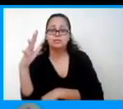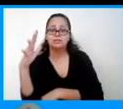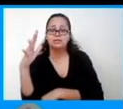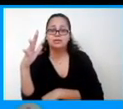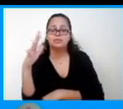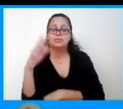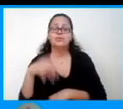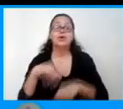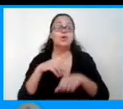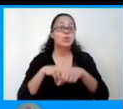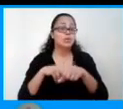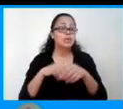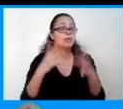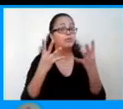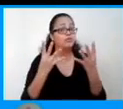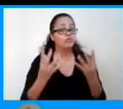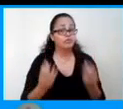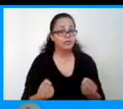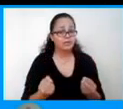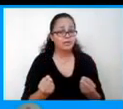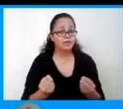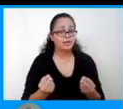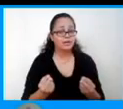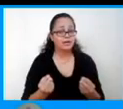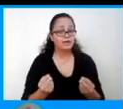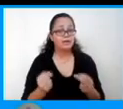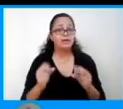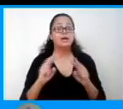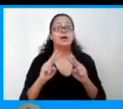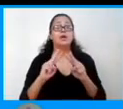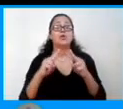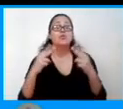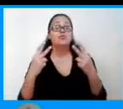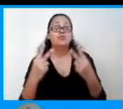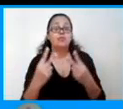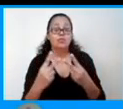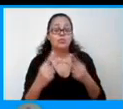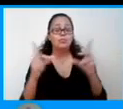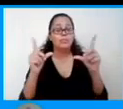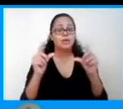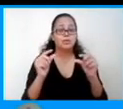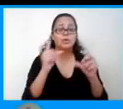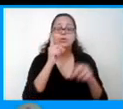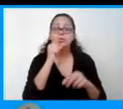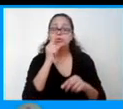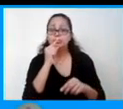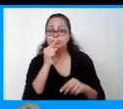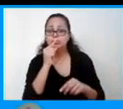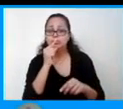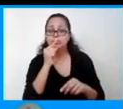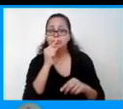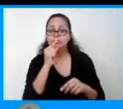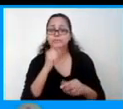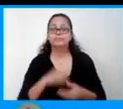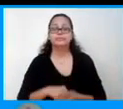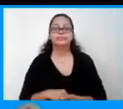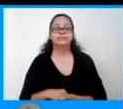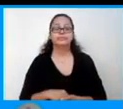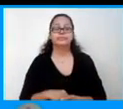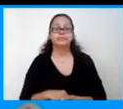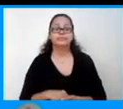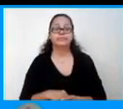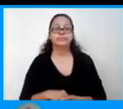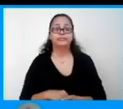mantenha em seu leito, olha só, certo? Essa parte aqui, que são as margens e as várzeas.